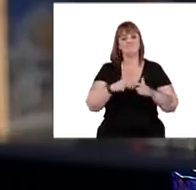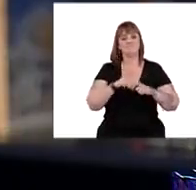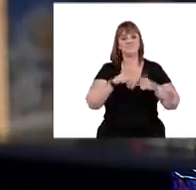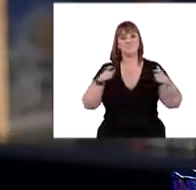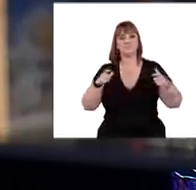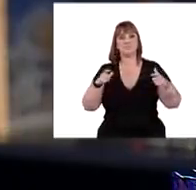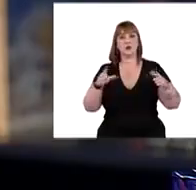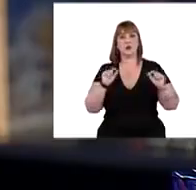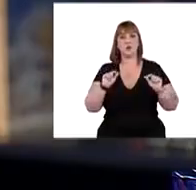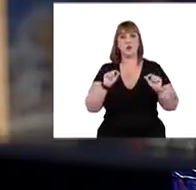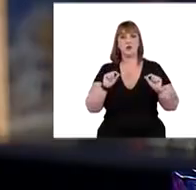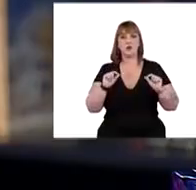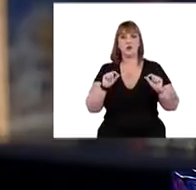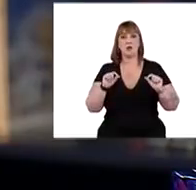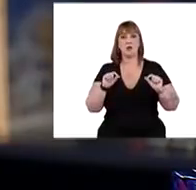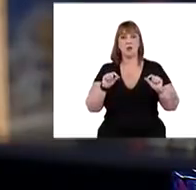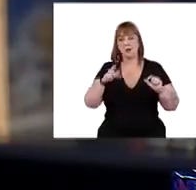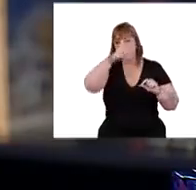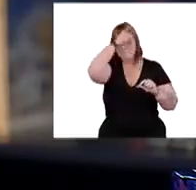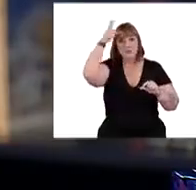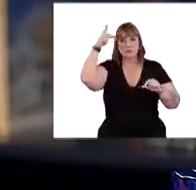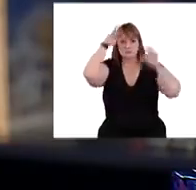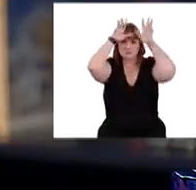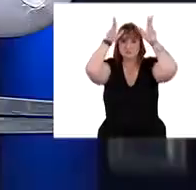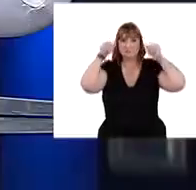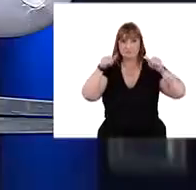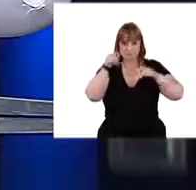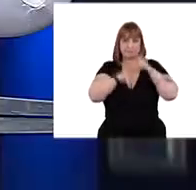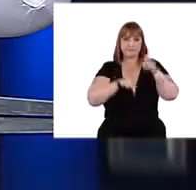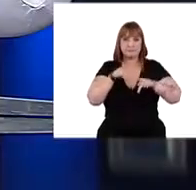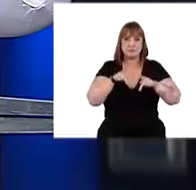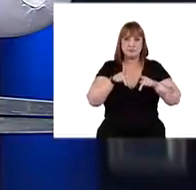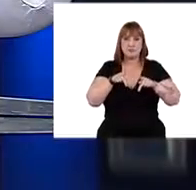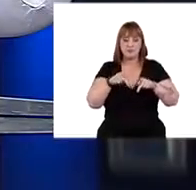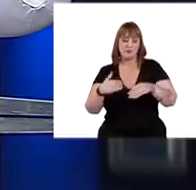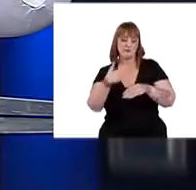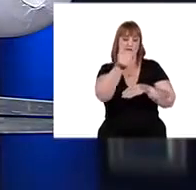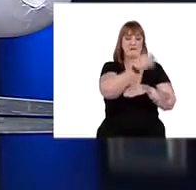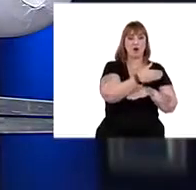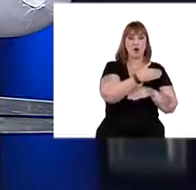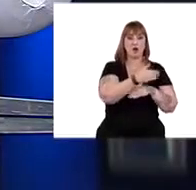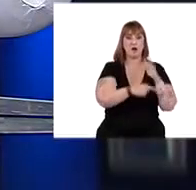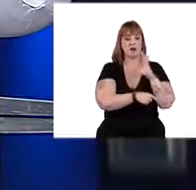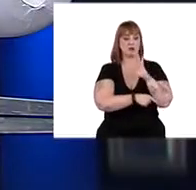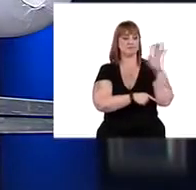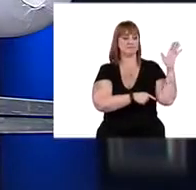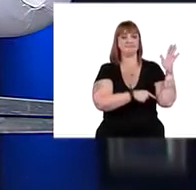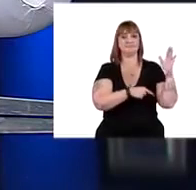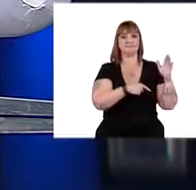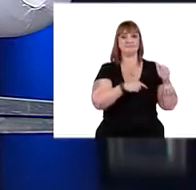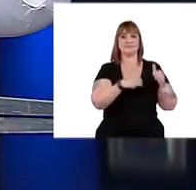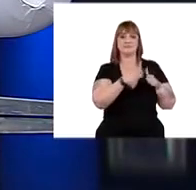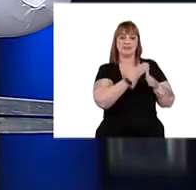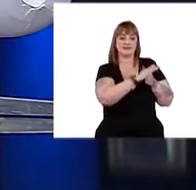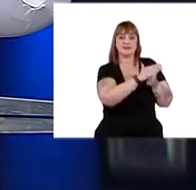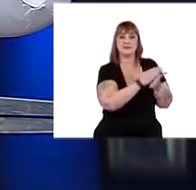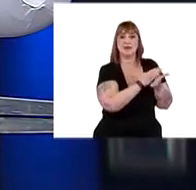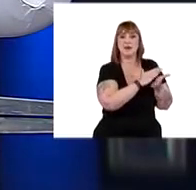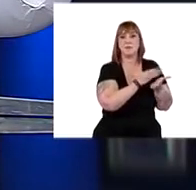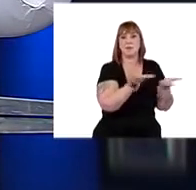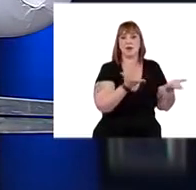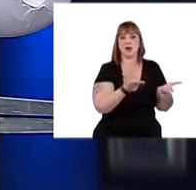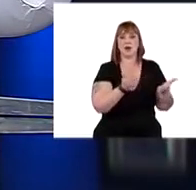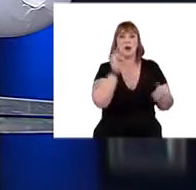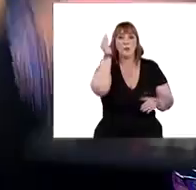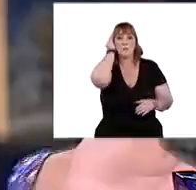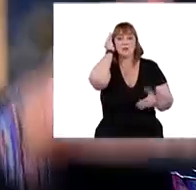povos indígenas à margem, né? Na beira da estrada, né? Entre o arame do latifúndio e o asfalto. Mato Grosso do